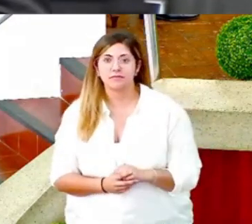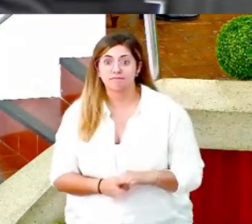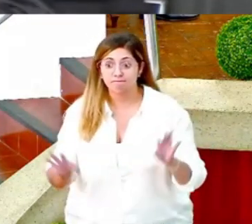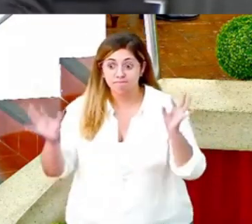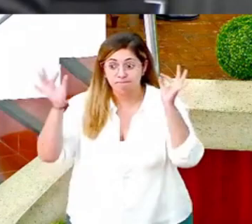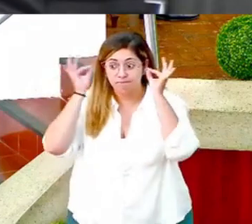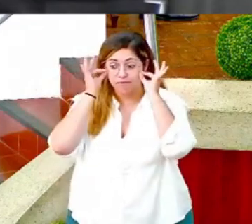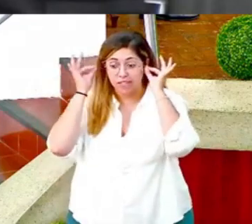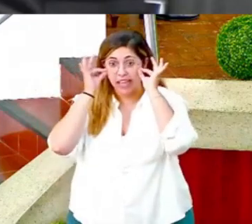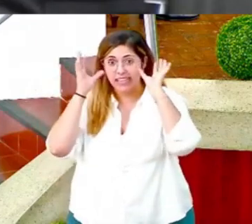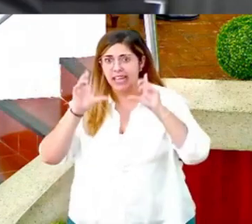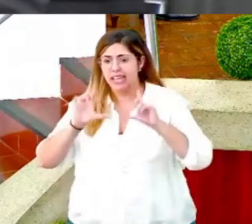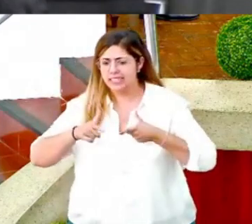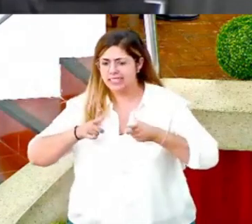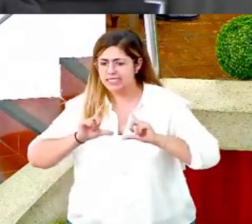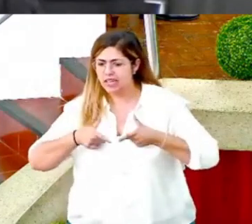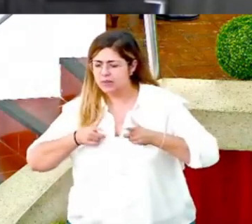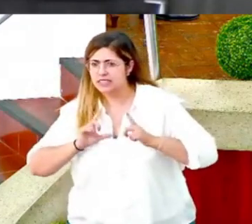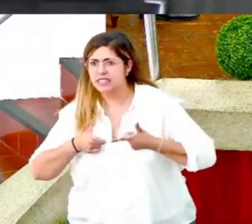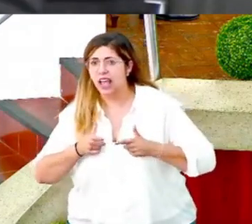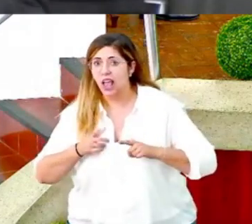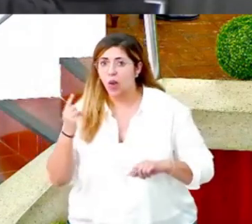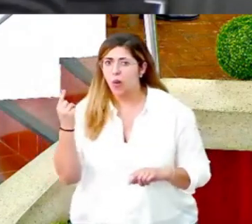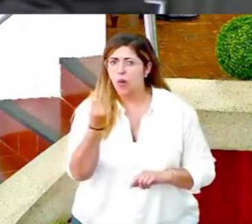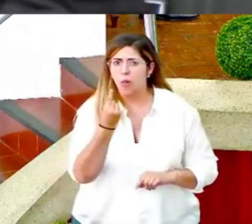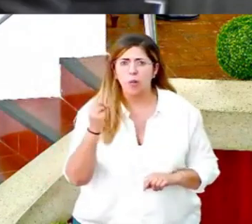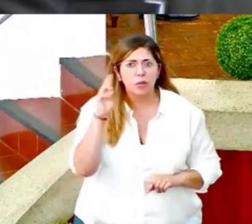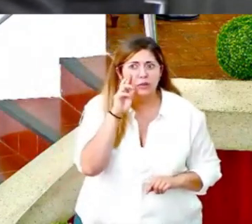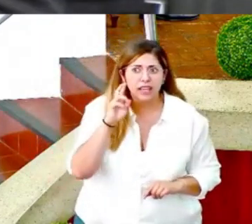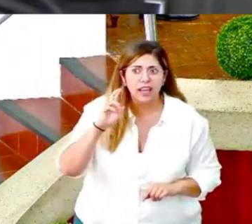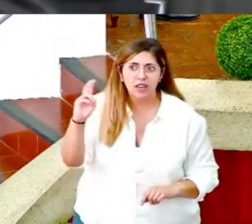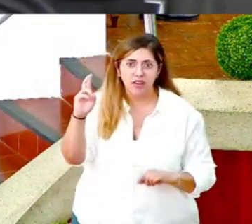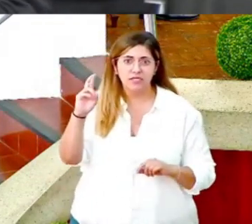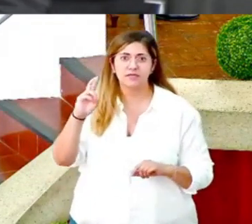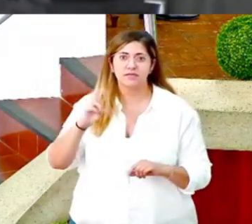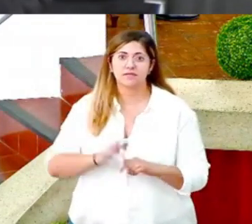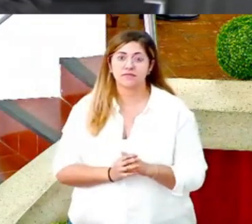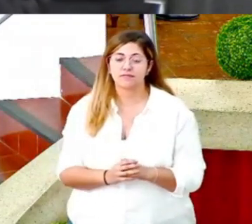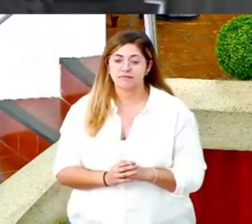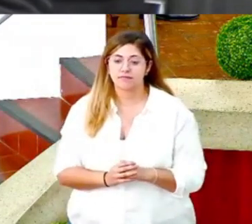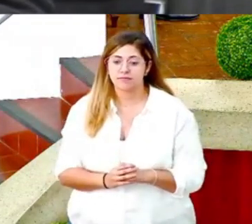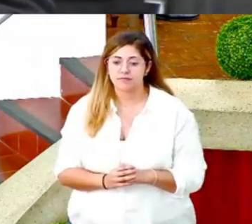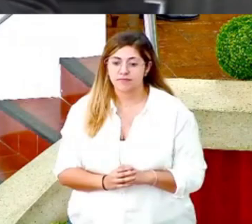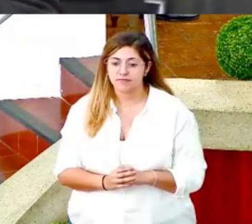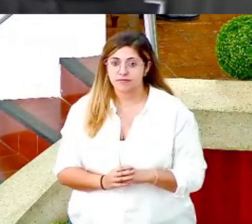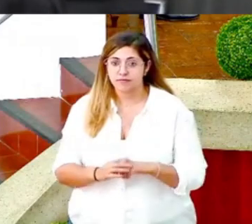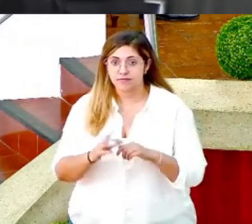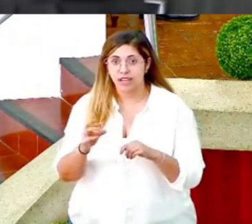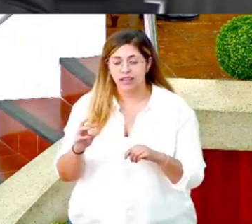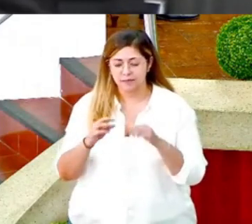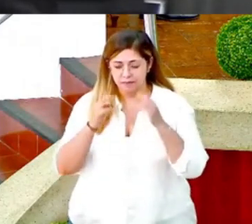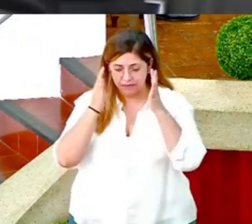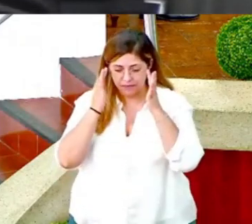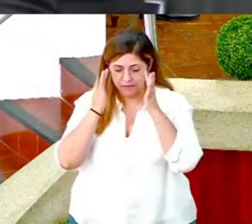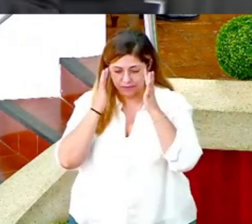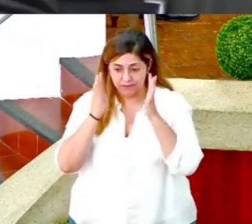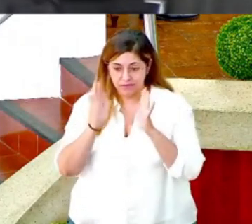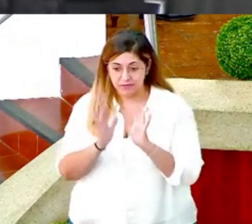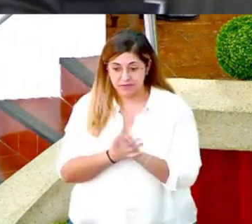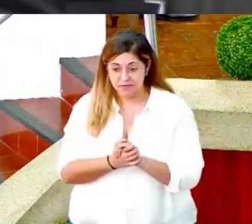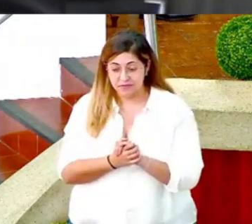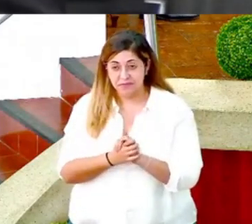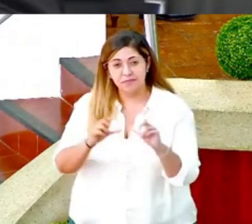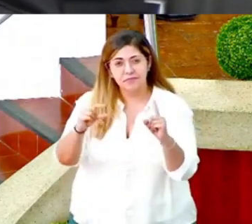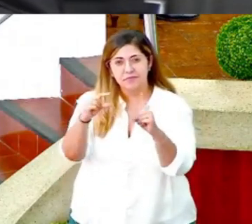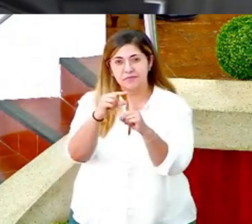Israel, o Senhor nosso Deus é o único Senhor. Note Senhor em caixa alta, que quer dizer Yahvé, Deus